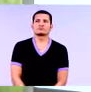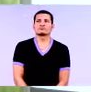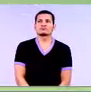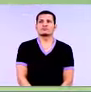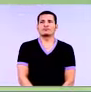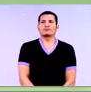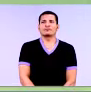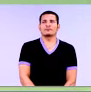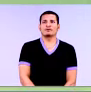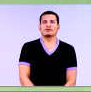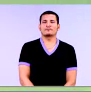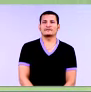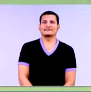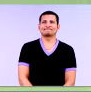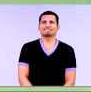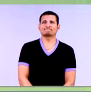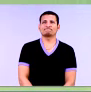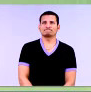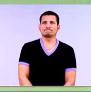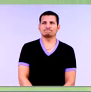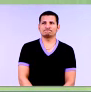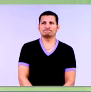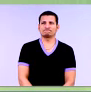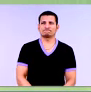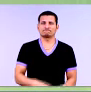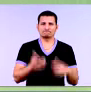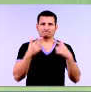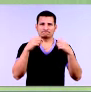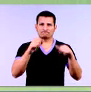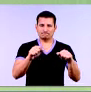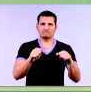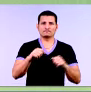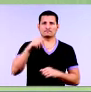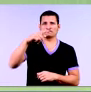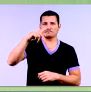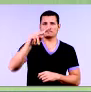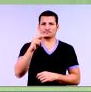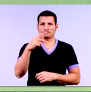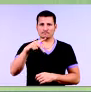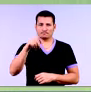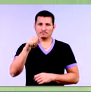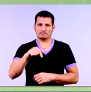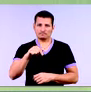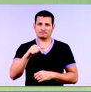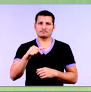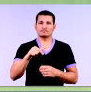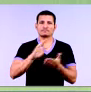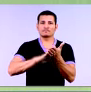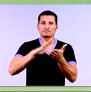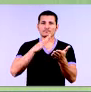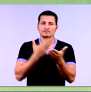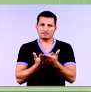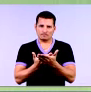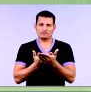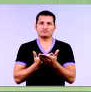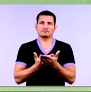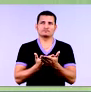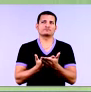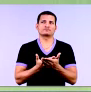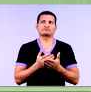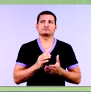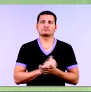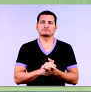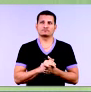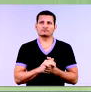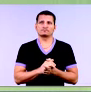Vamos à lousa. A linguagem PHP é uma linguagem interpretada. Aí eu coloquei